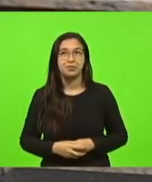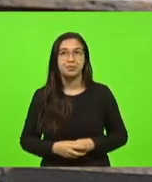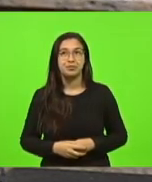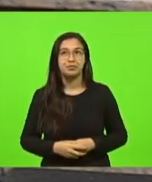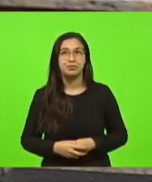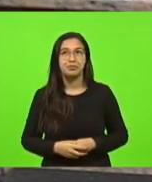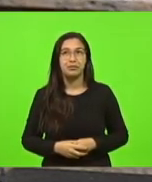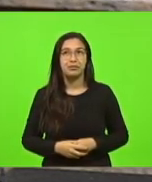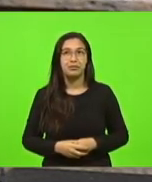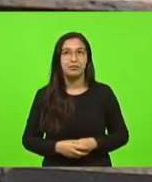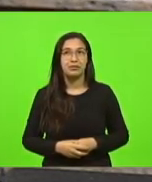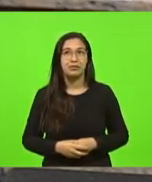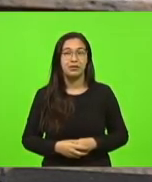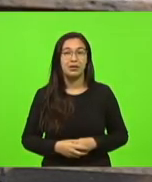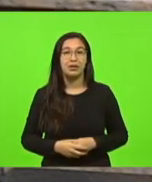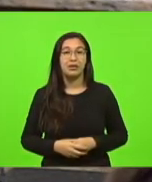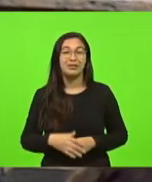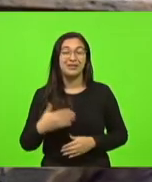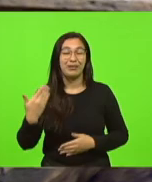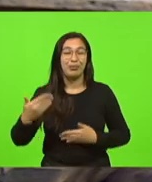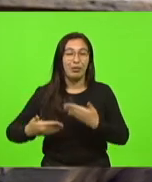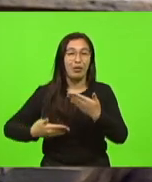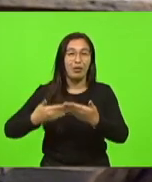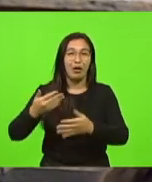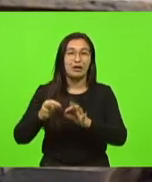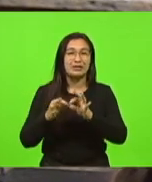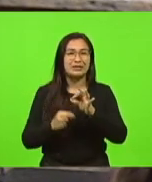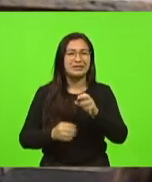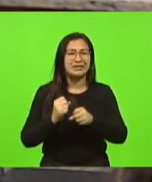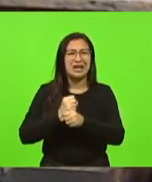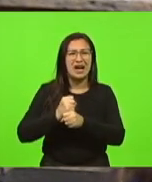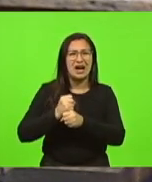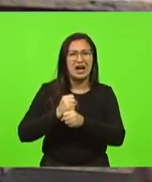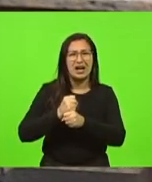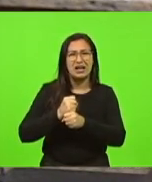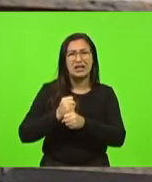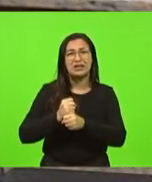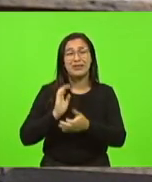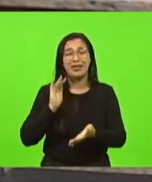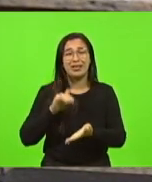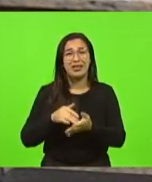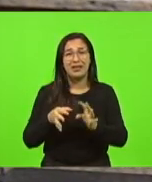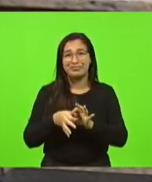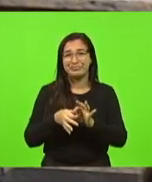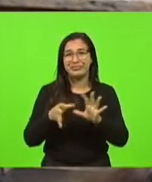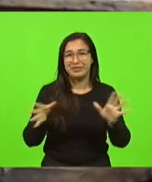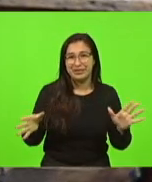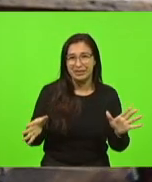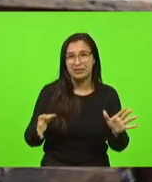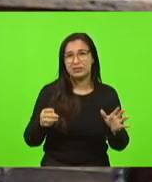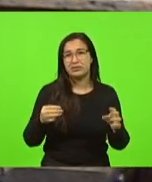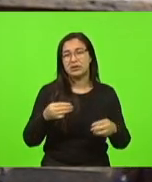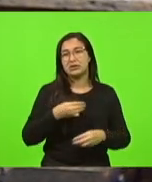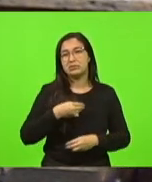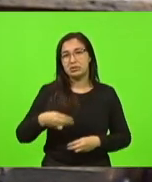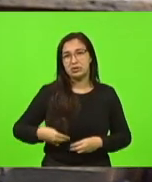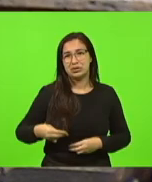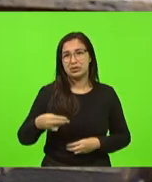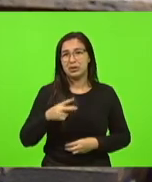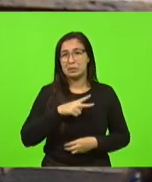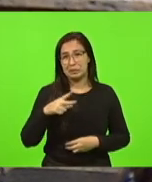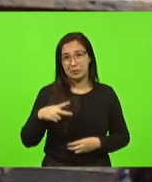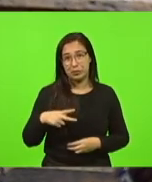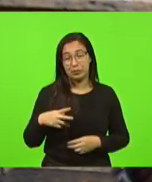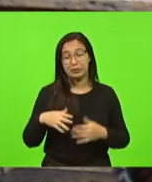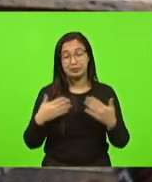requereria aí uma longa trajetória até termos a liberação do Ministério Público. Então, chegamos a um acordo, conversamos, tivemos uma audiência com